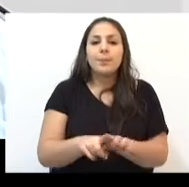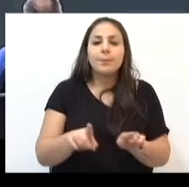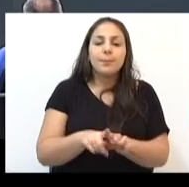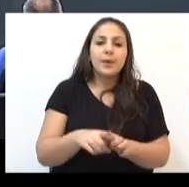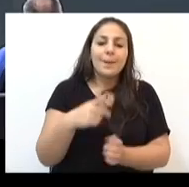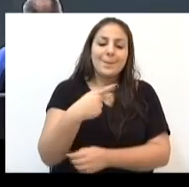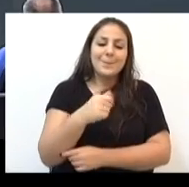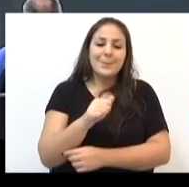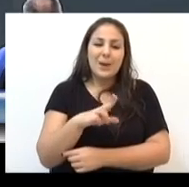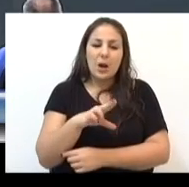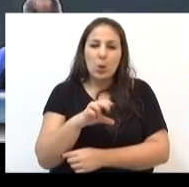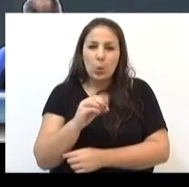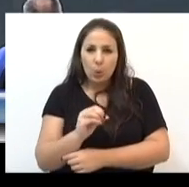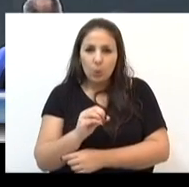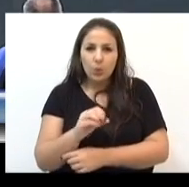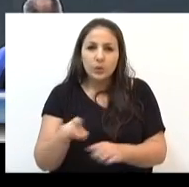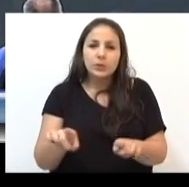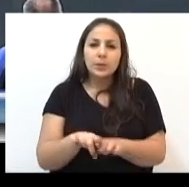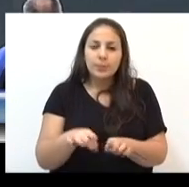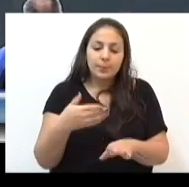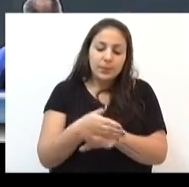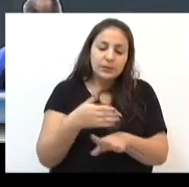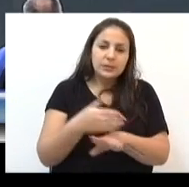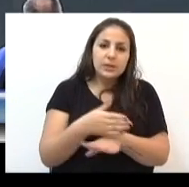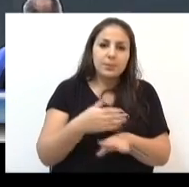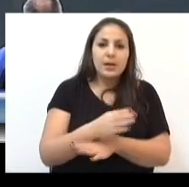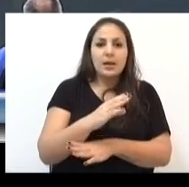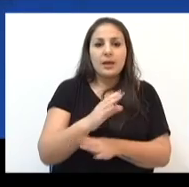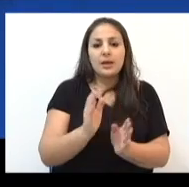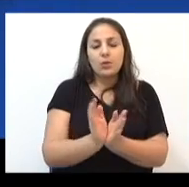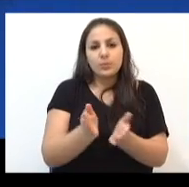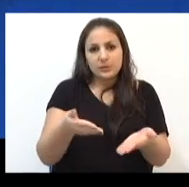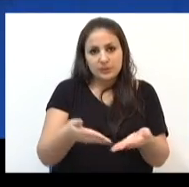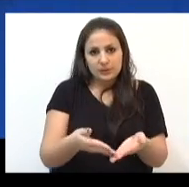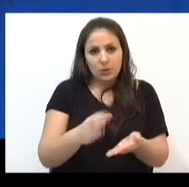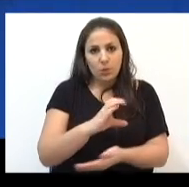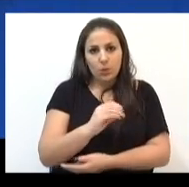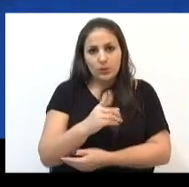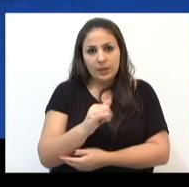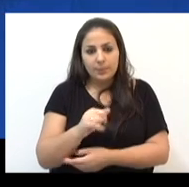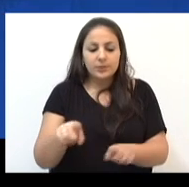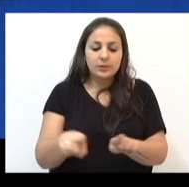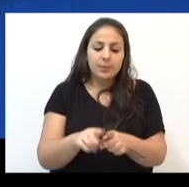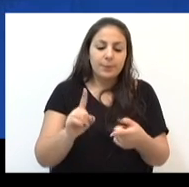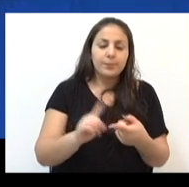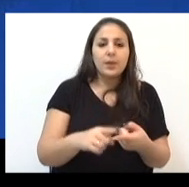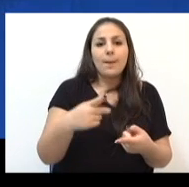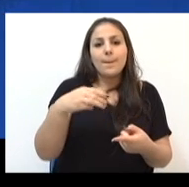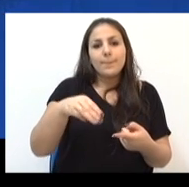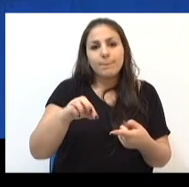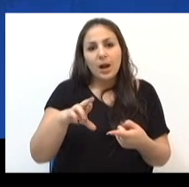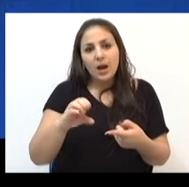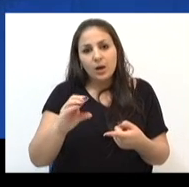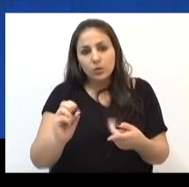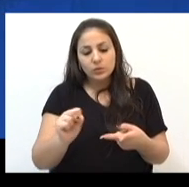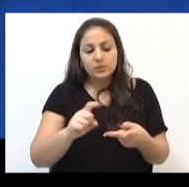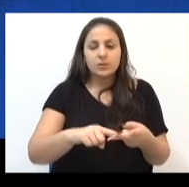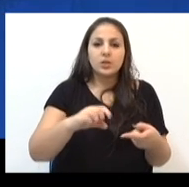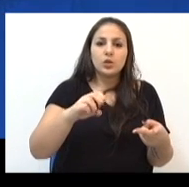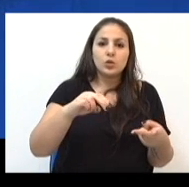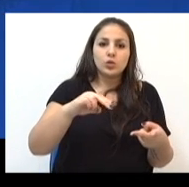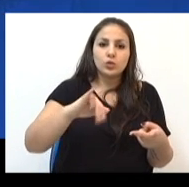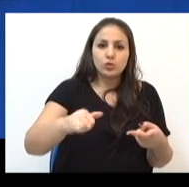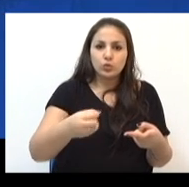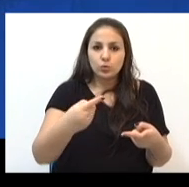Necli, fazem parte da CPI da Codepas os vereadores Marcos da Silva, João Pedro Nunes, Patrick